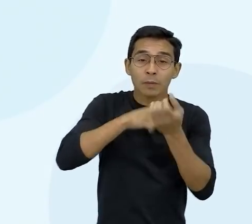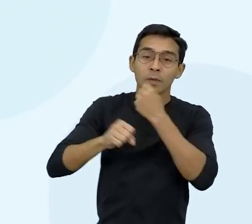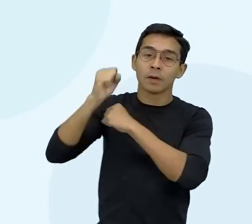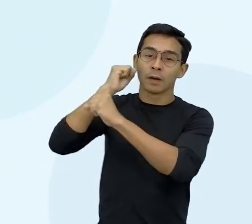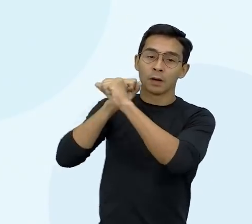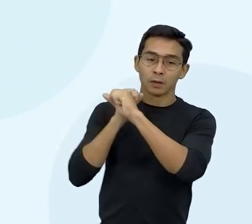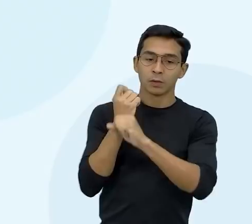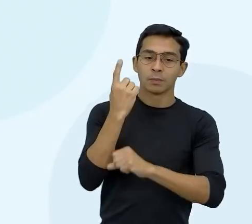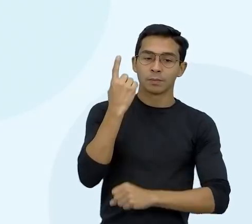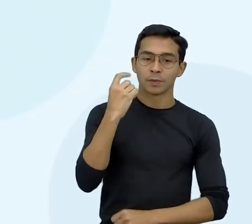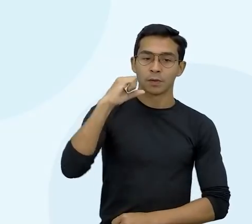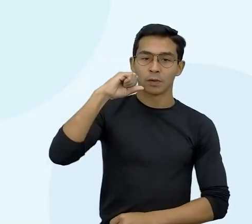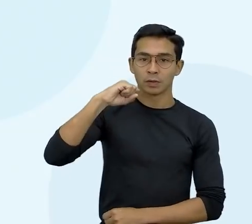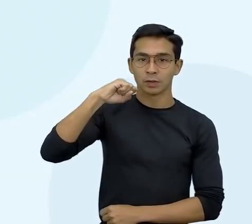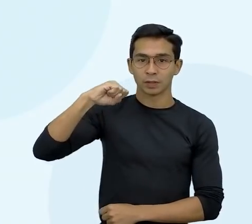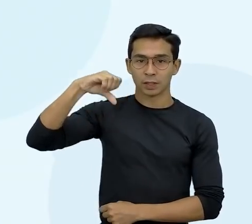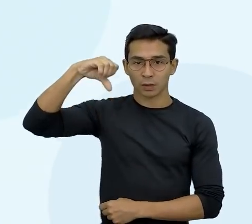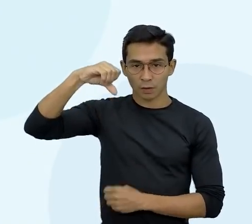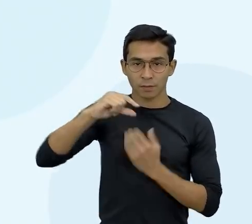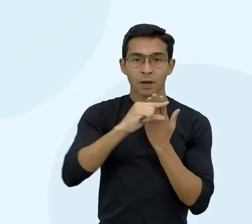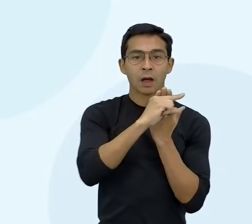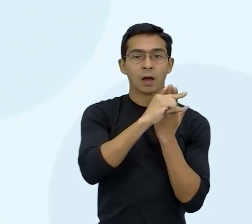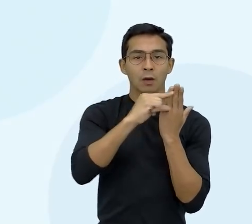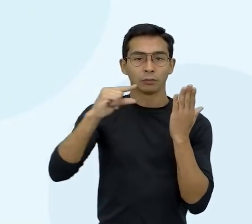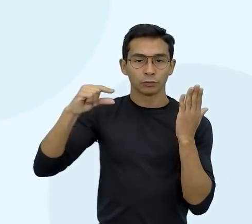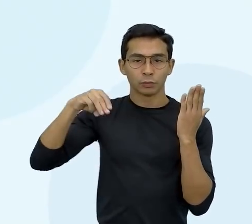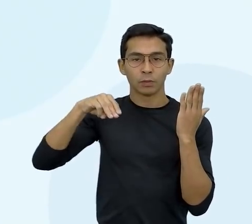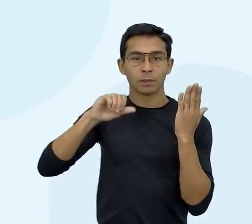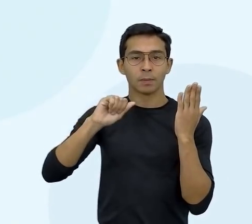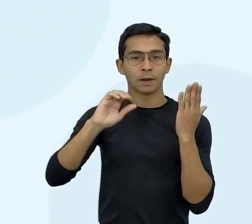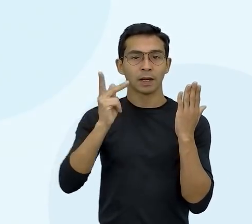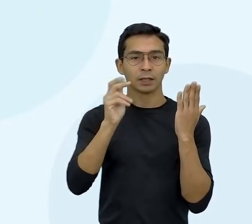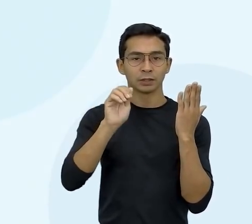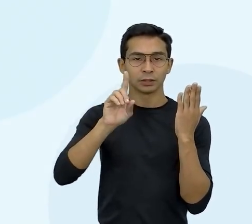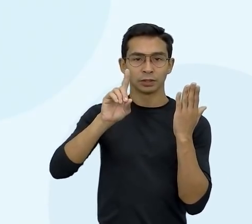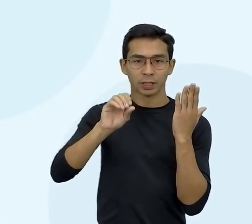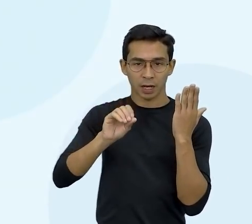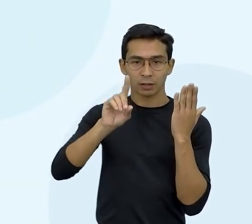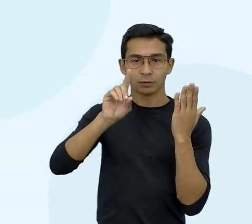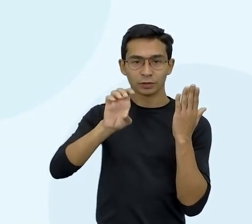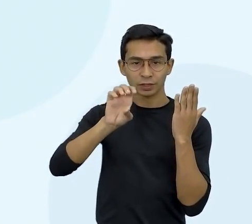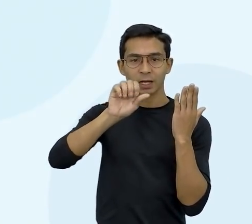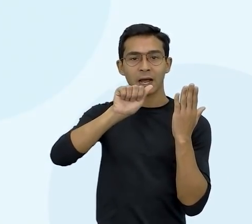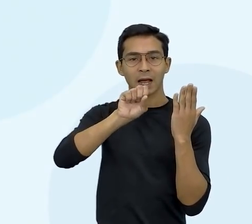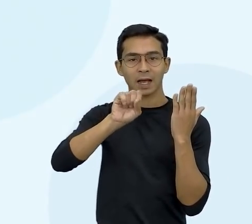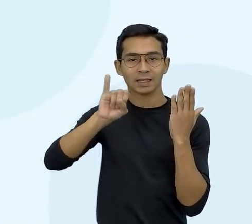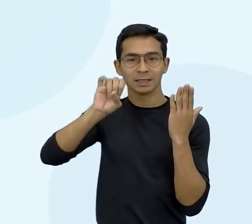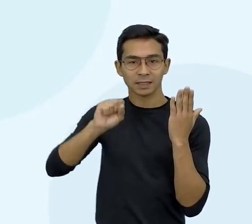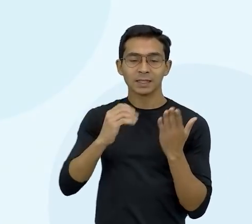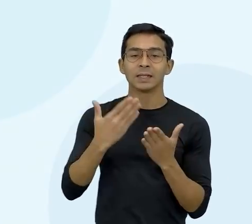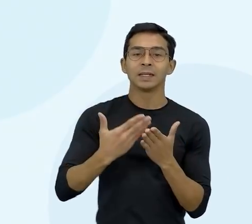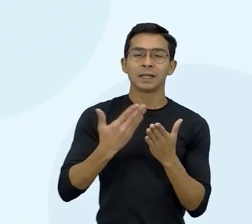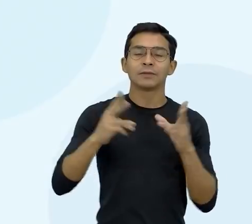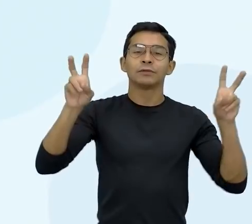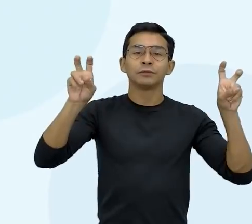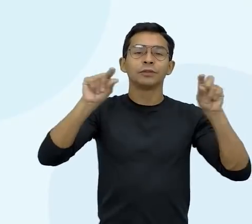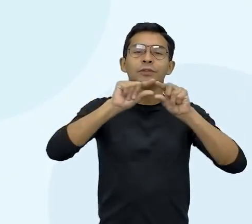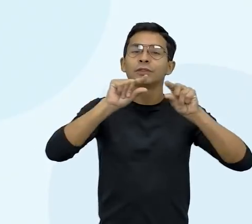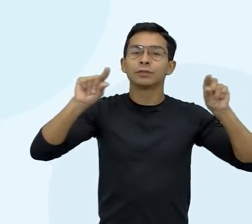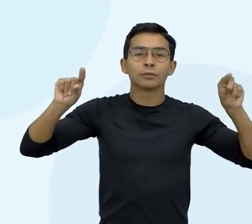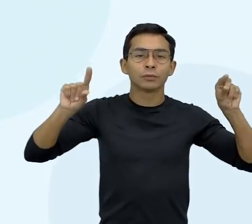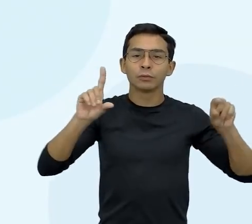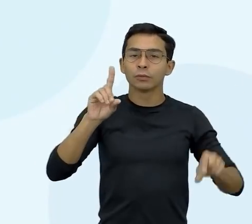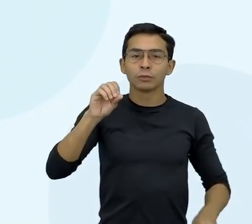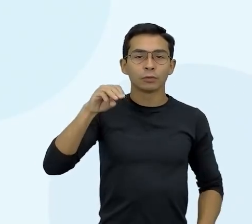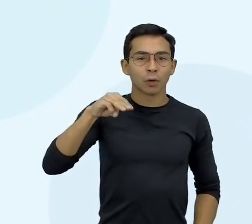1989 e a obra é de Machado de Assis, Dom Casmurro. Gente, coloca pra gente no chat o que faz dessa obra